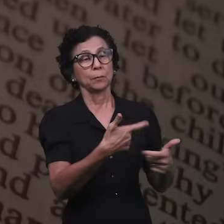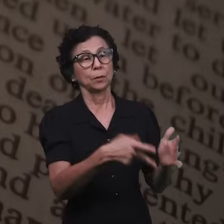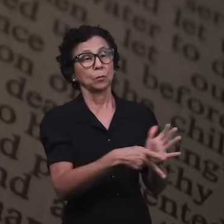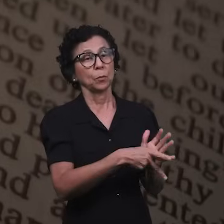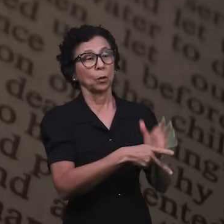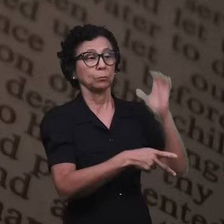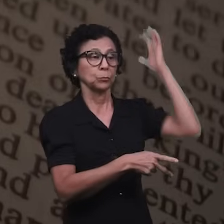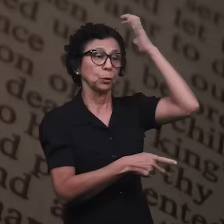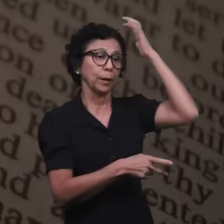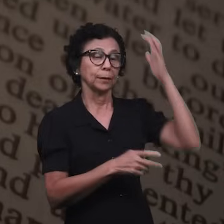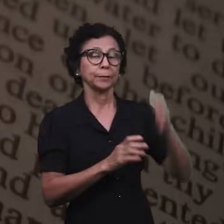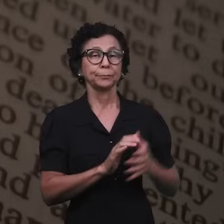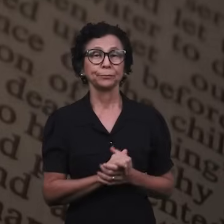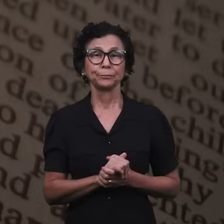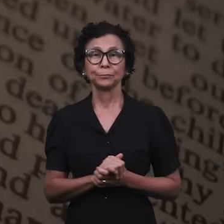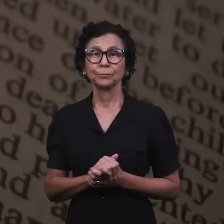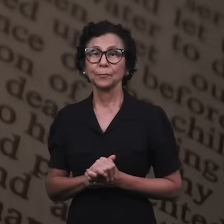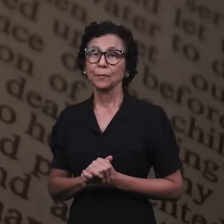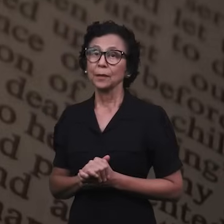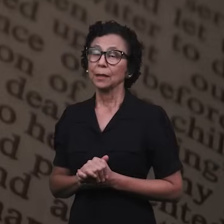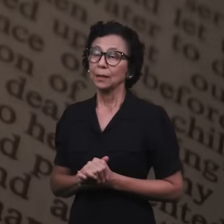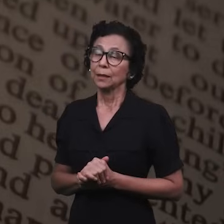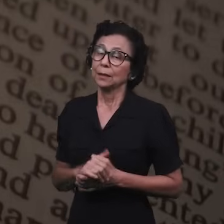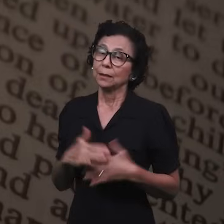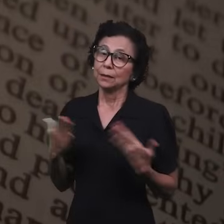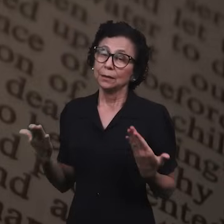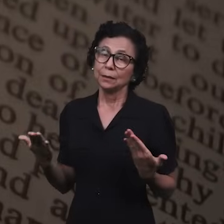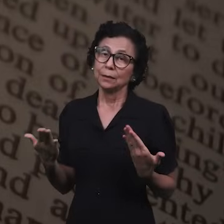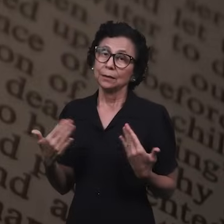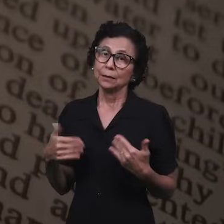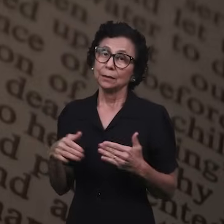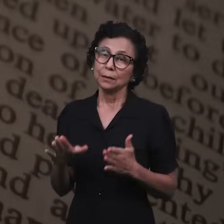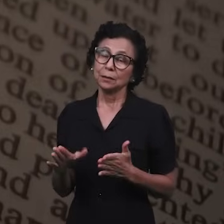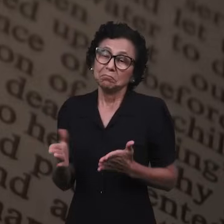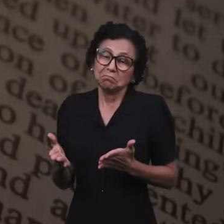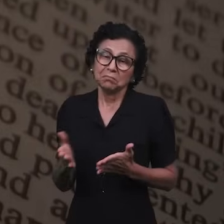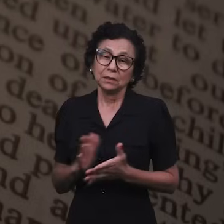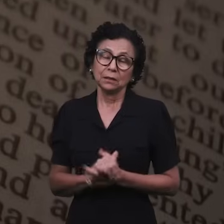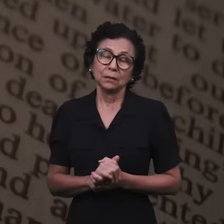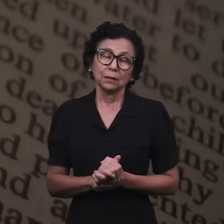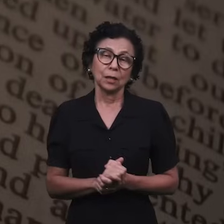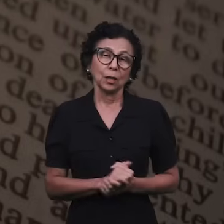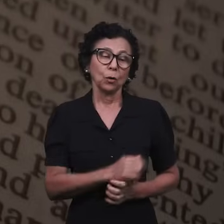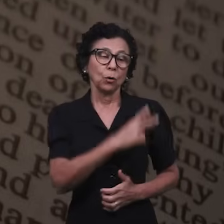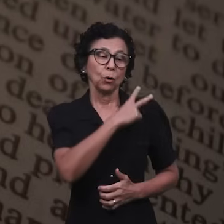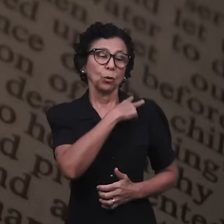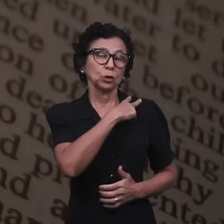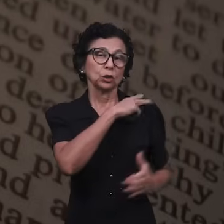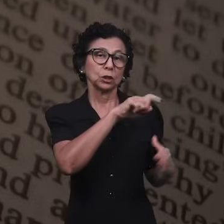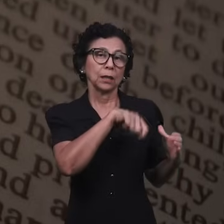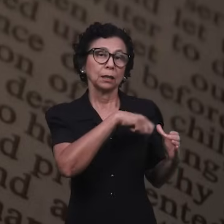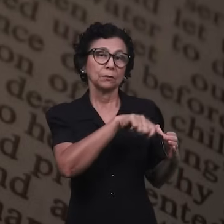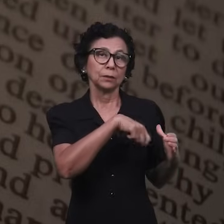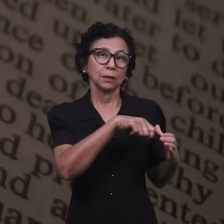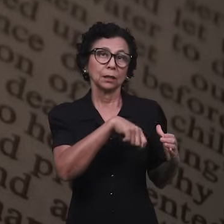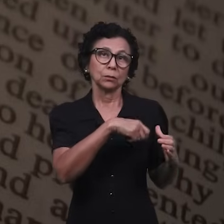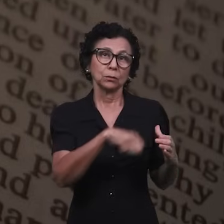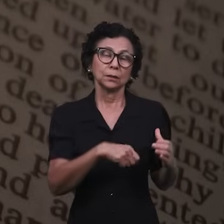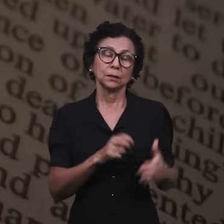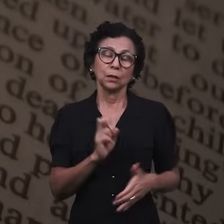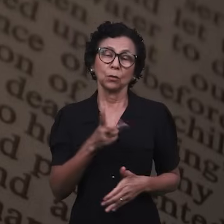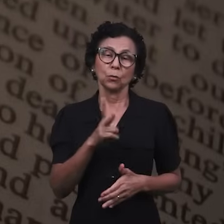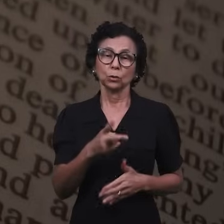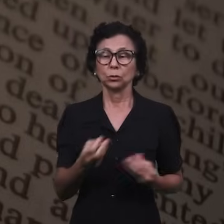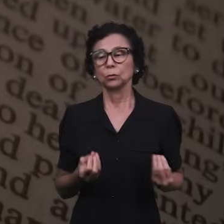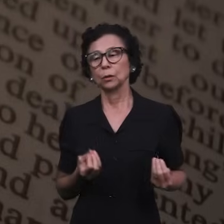do manjar do rei. O verso 16, desta sorte o dispenseiro tirou a porção do manjar deles e o